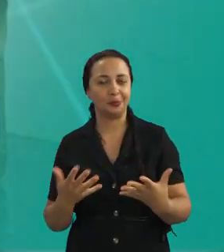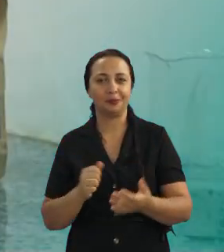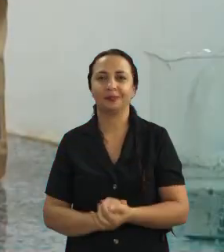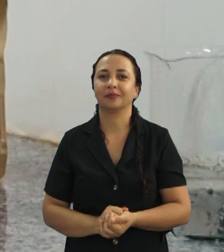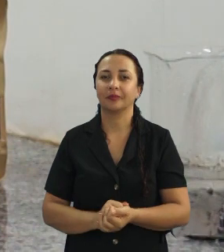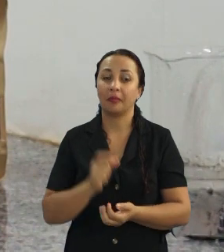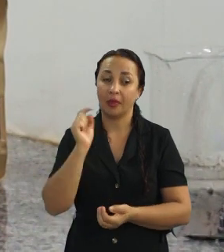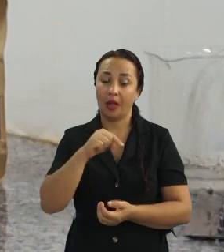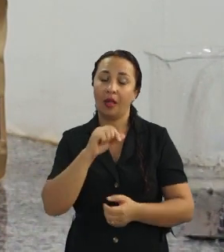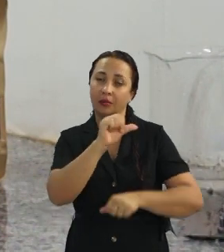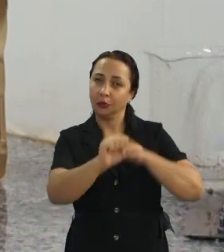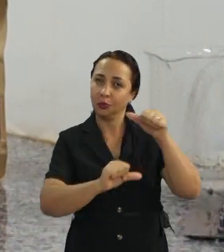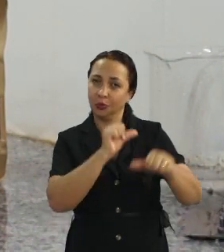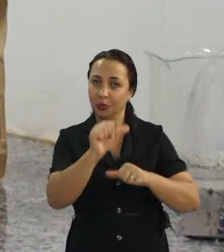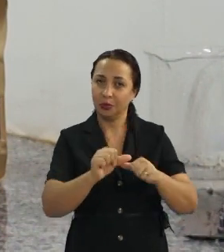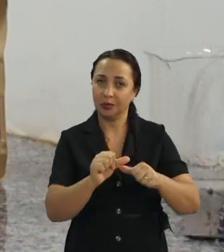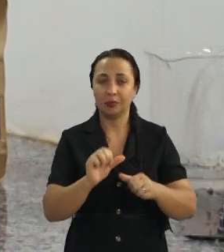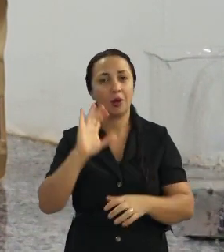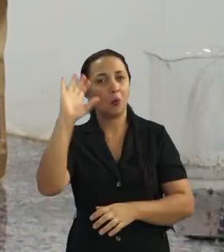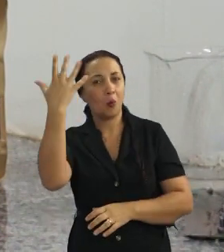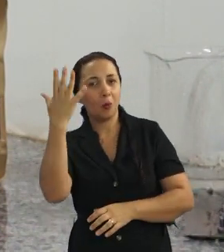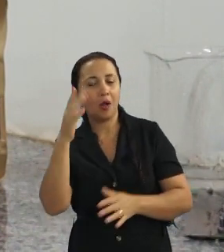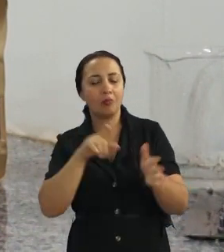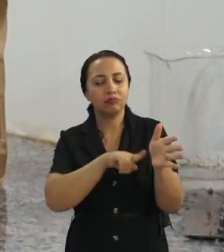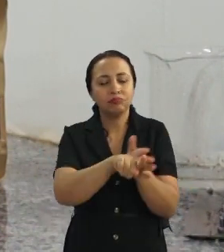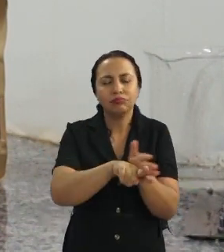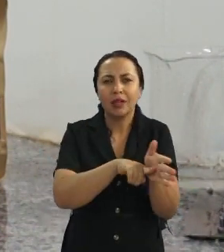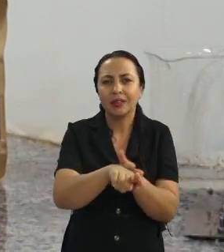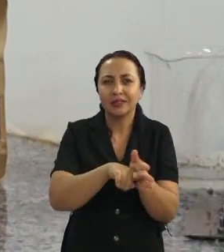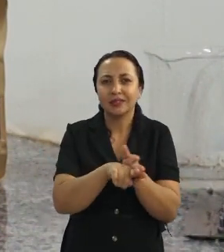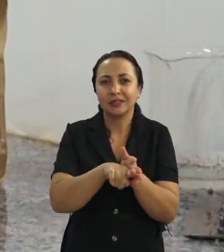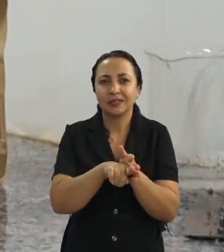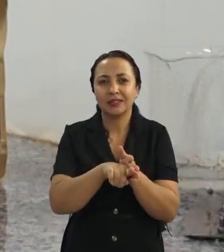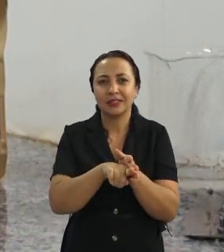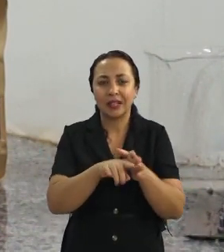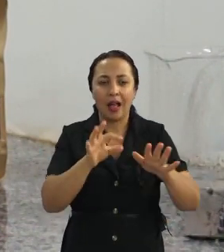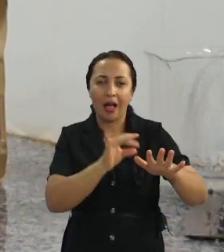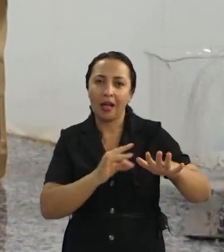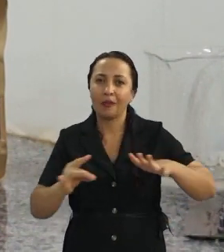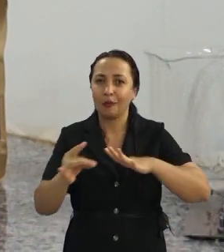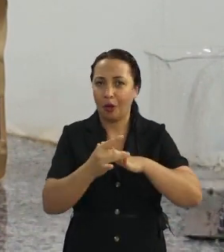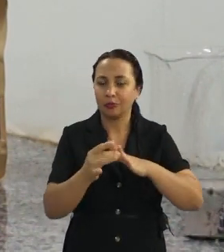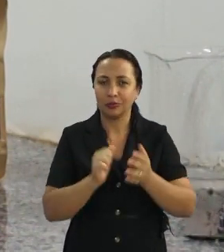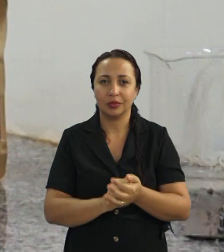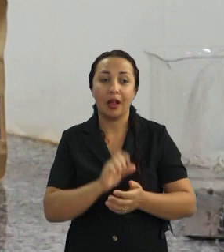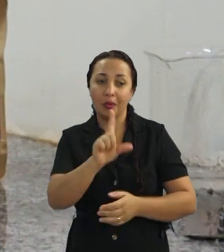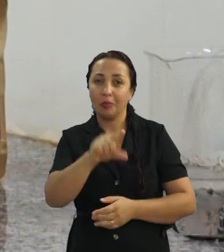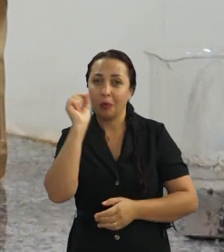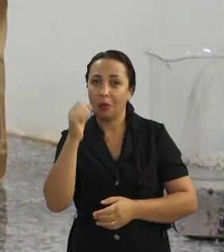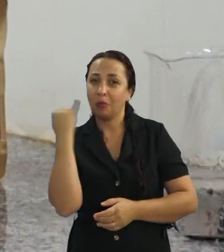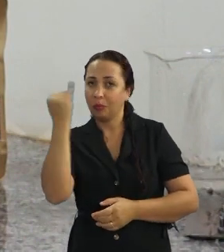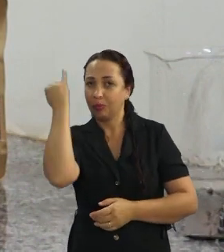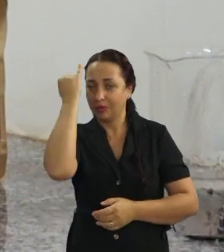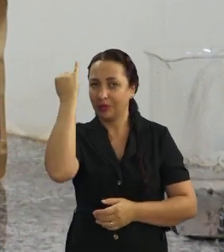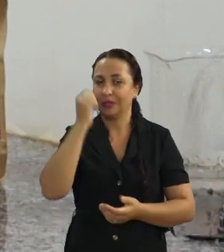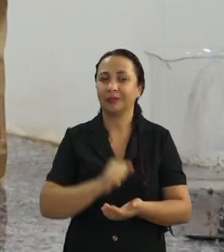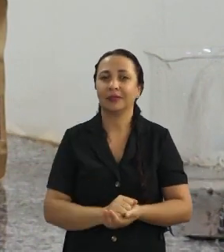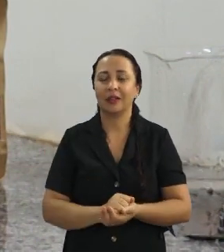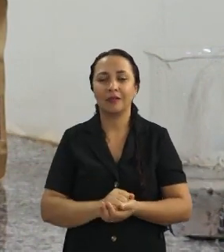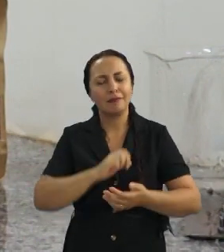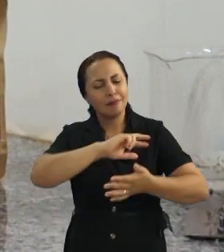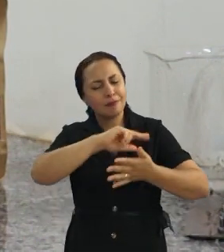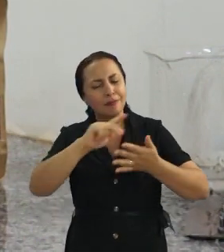Então, esse desenvolvimento ele está acontecendo uma pesquisa em rede, é interessante destacar, com